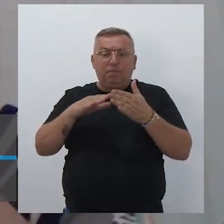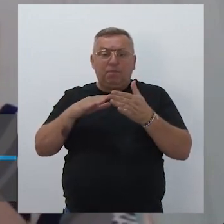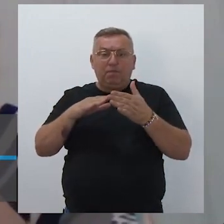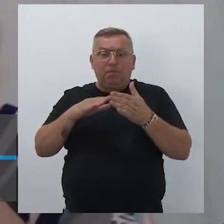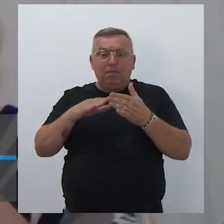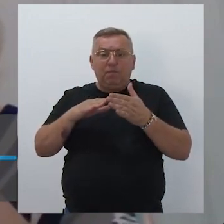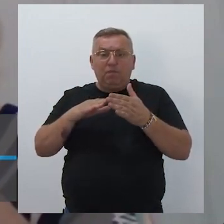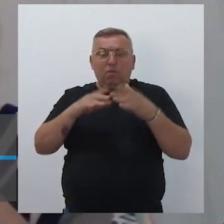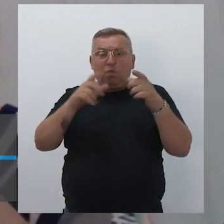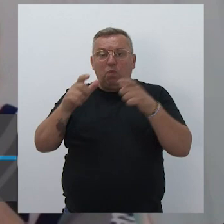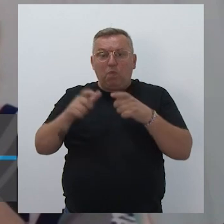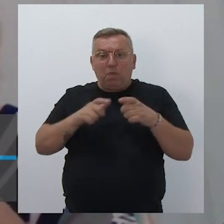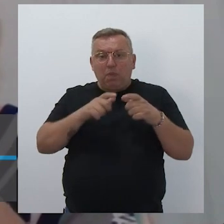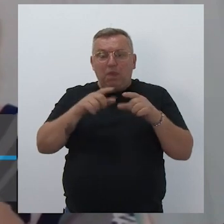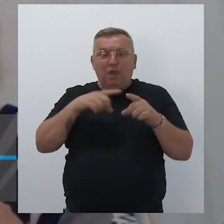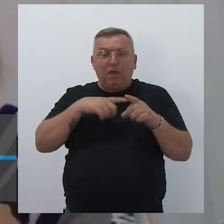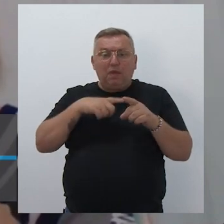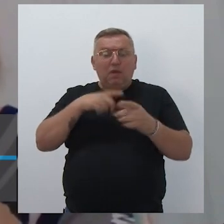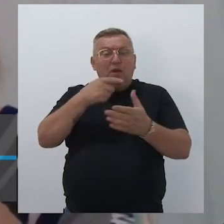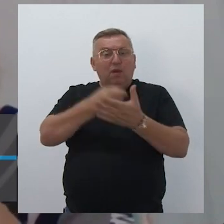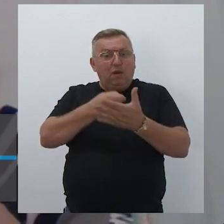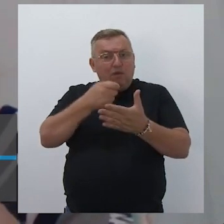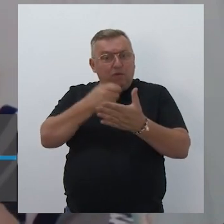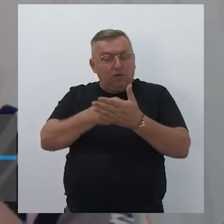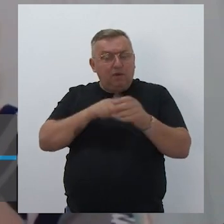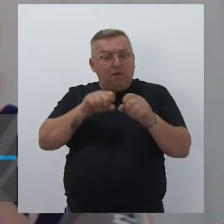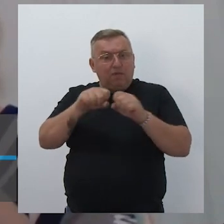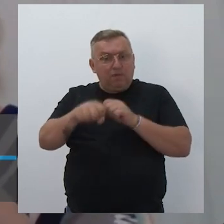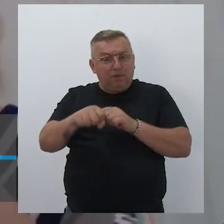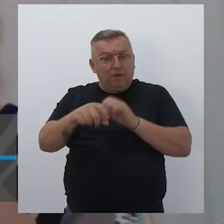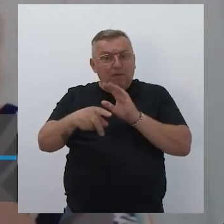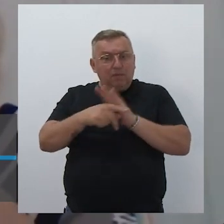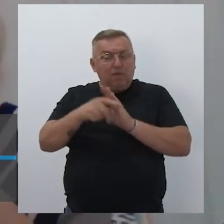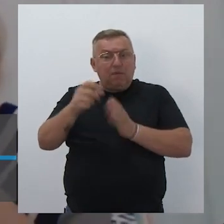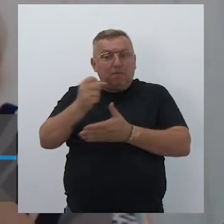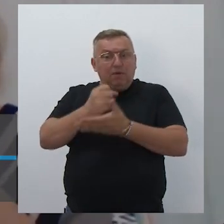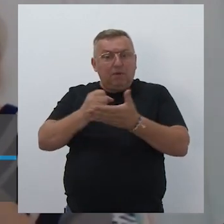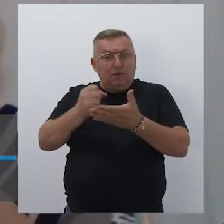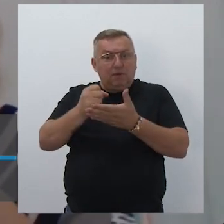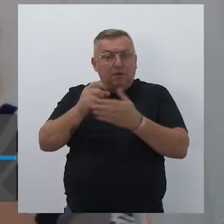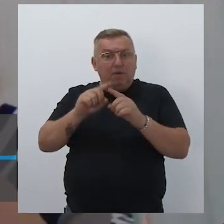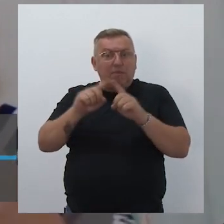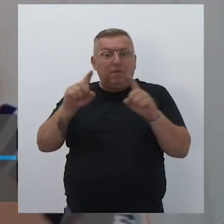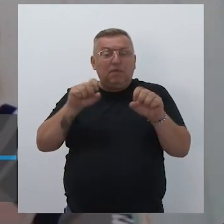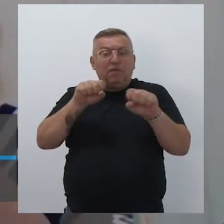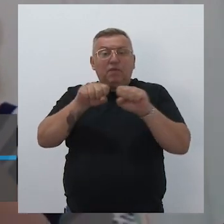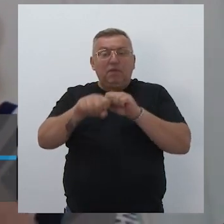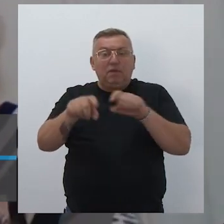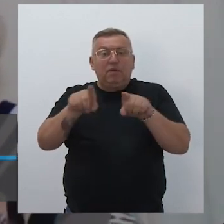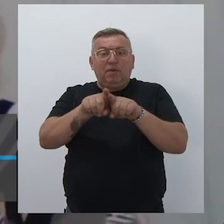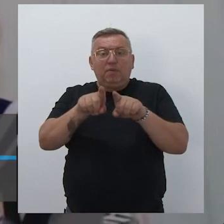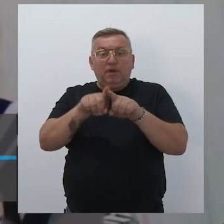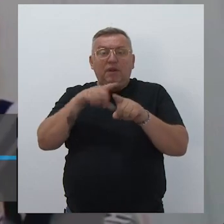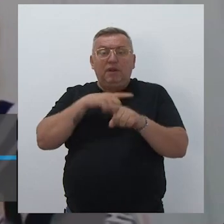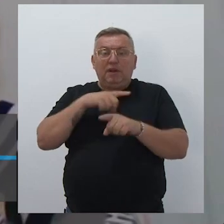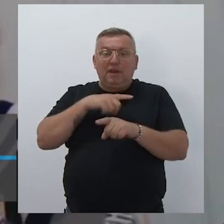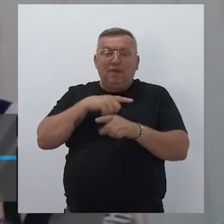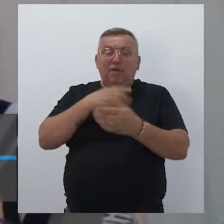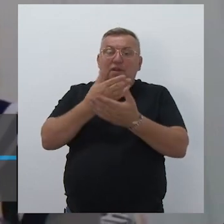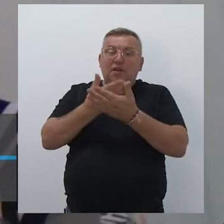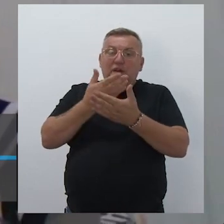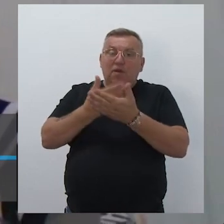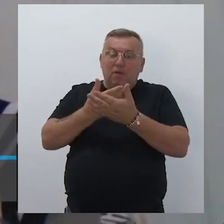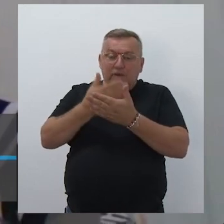todas as áreas e os componentes serão garantidos na formação geral básica. Além da formação geral básica, terão as aulas